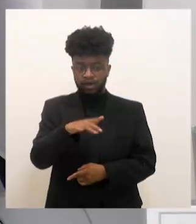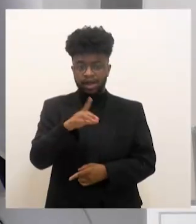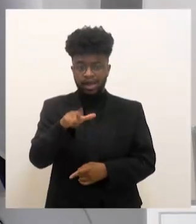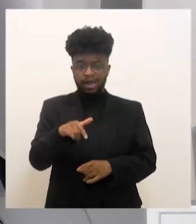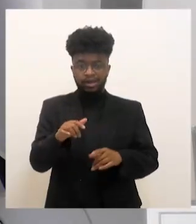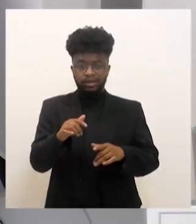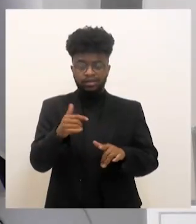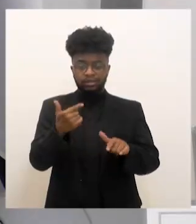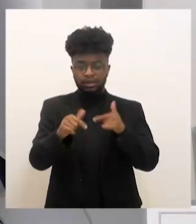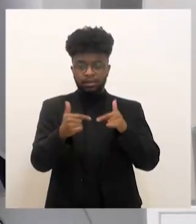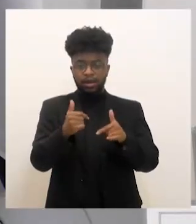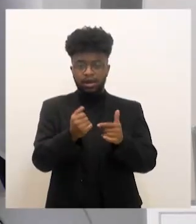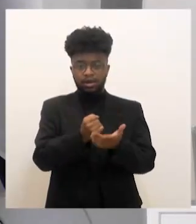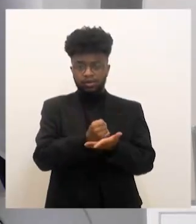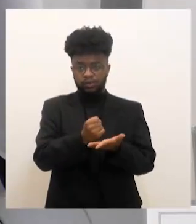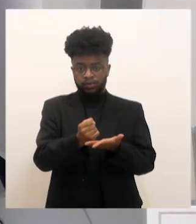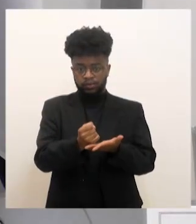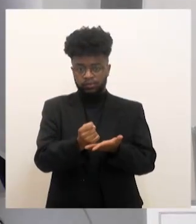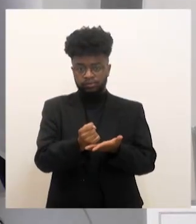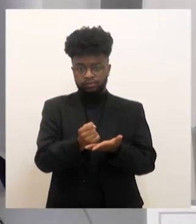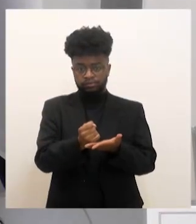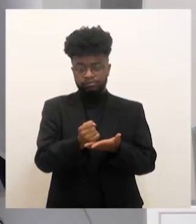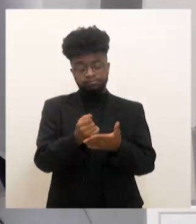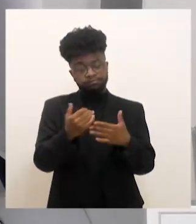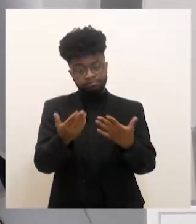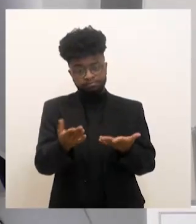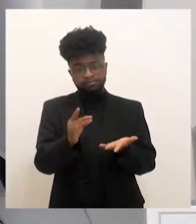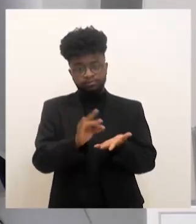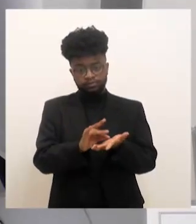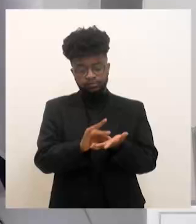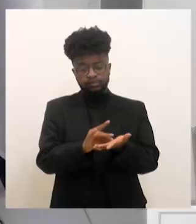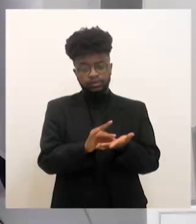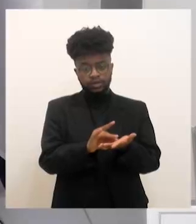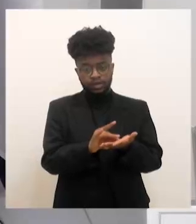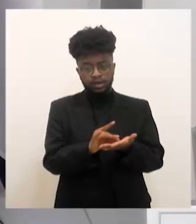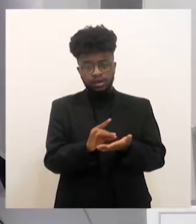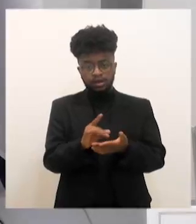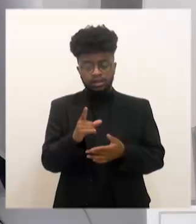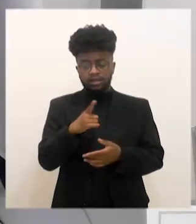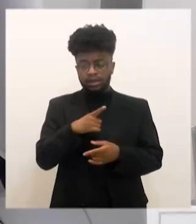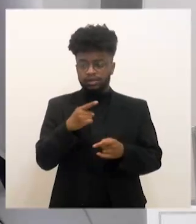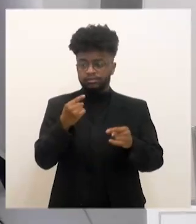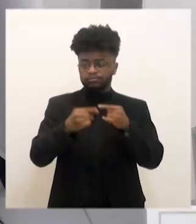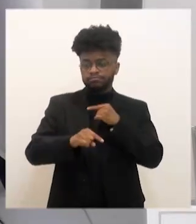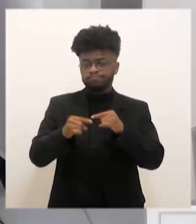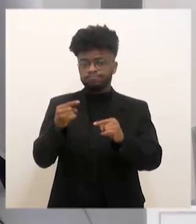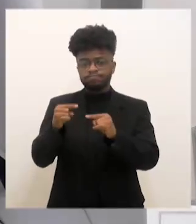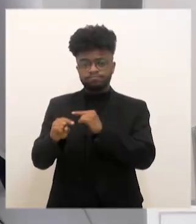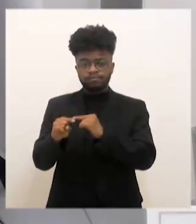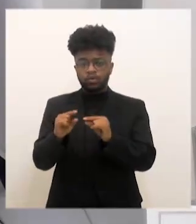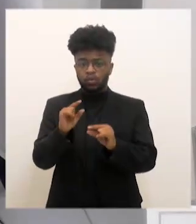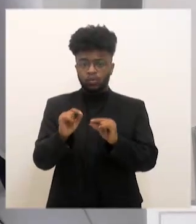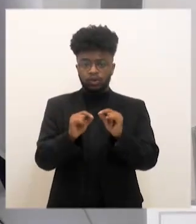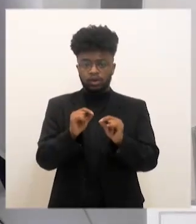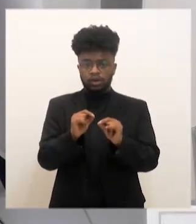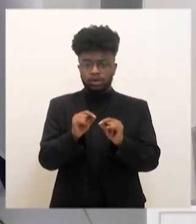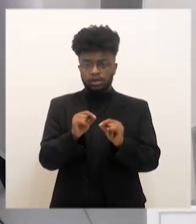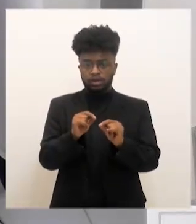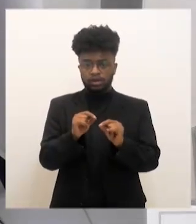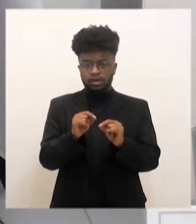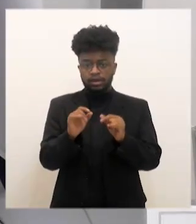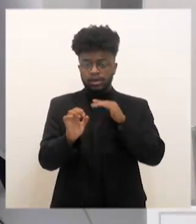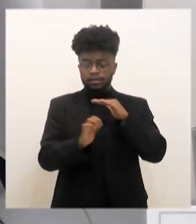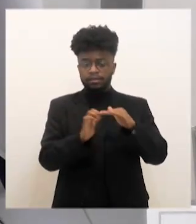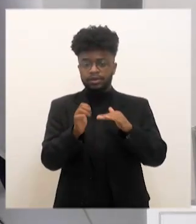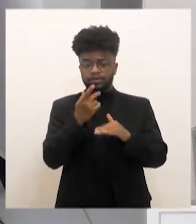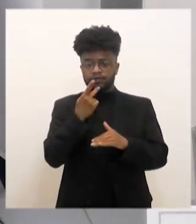né? Então, mas aí tem, de fato, essa divergência, que é o que alegam as